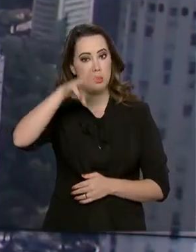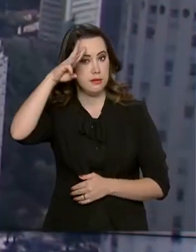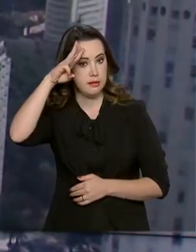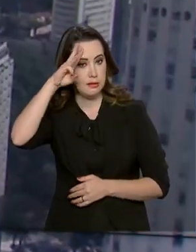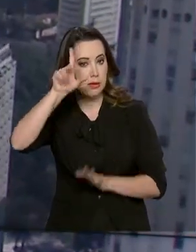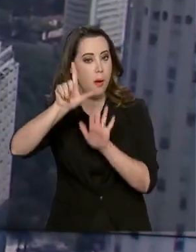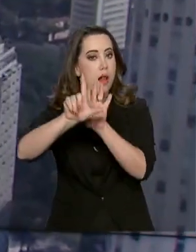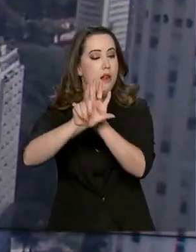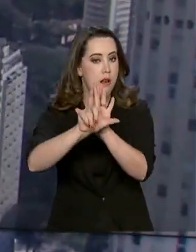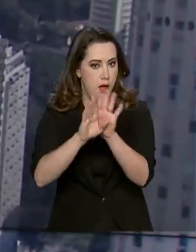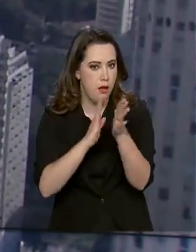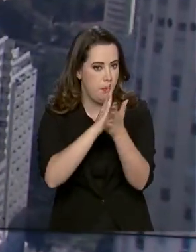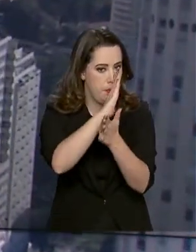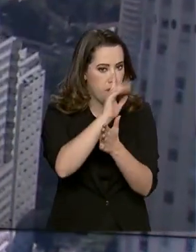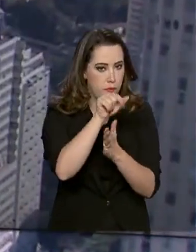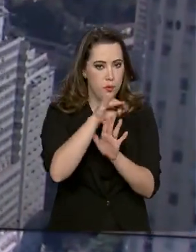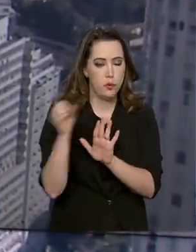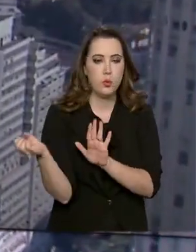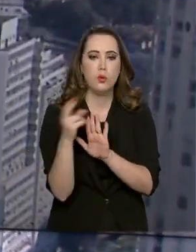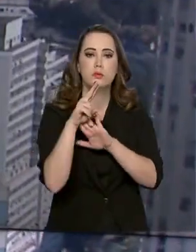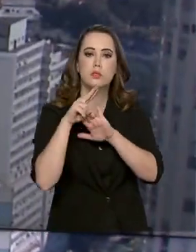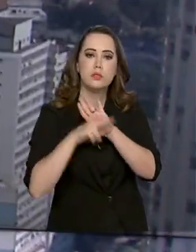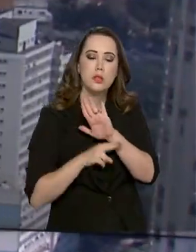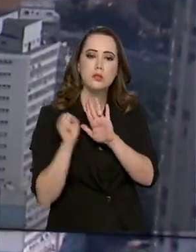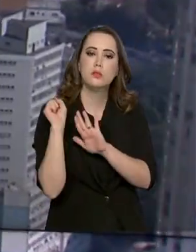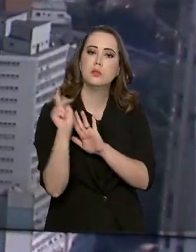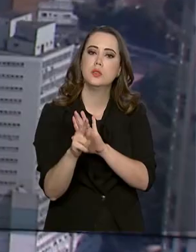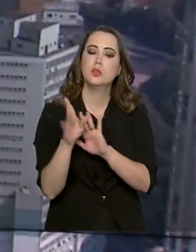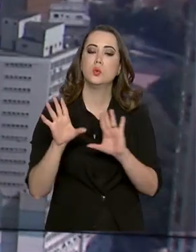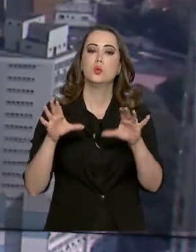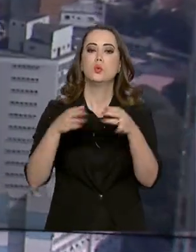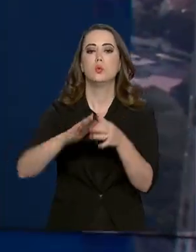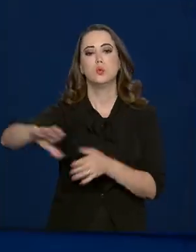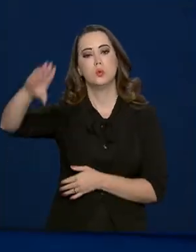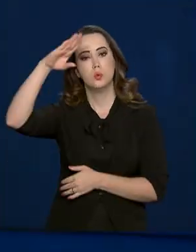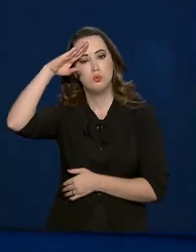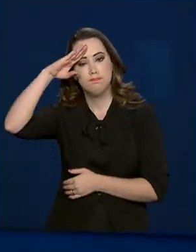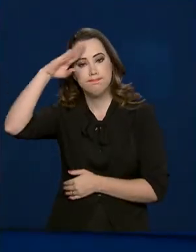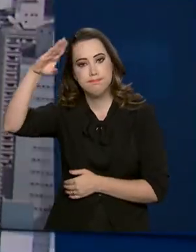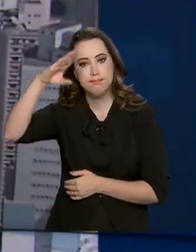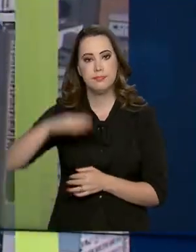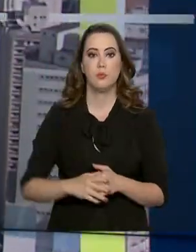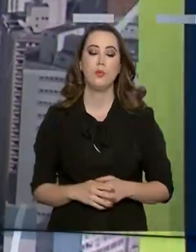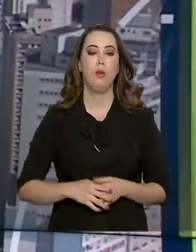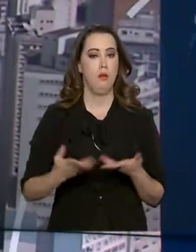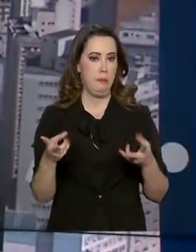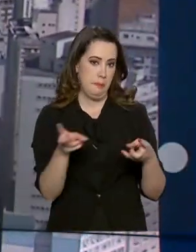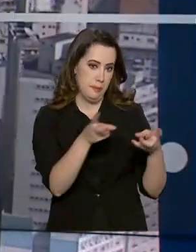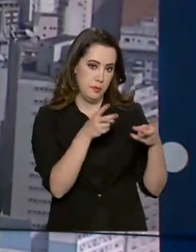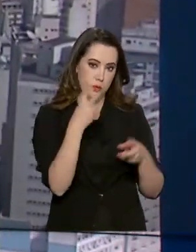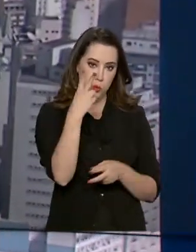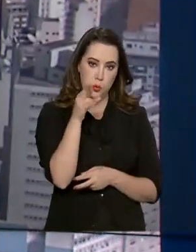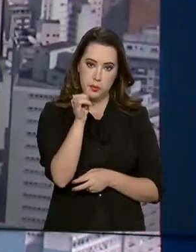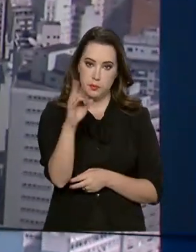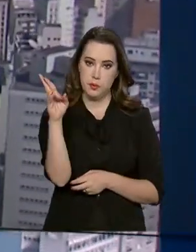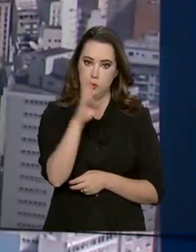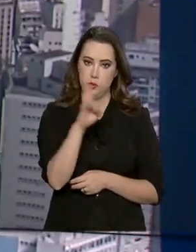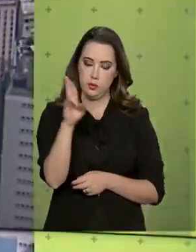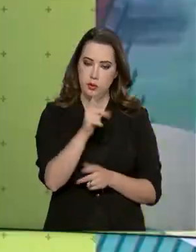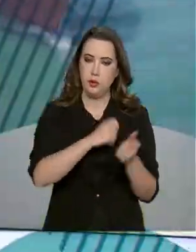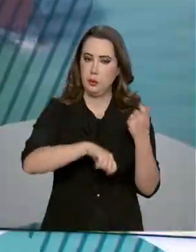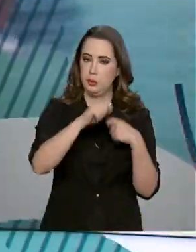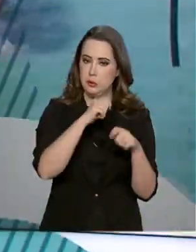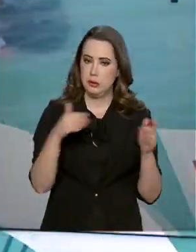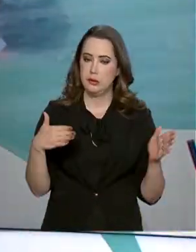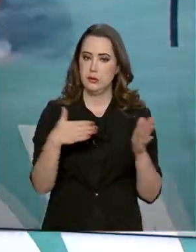terça-feira a lei que institui novas regras para a aposentadoria dos militares a estimativa é que mais de 2 bilhões de reais sejam